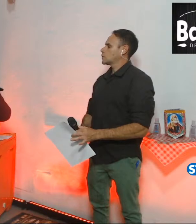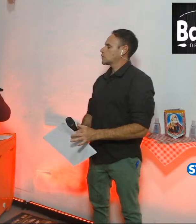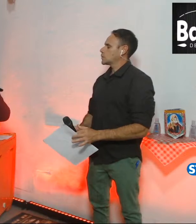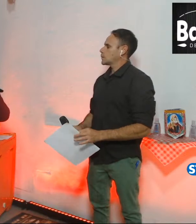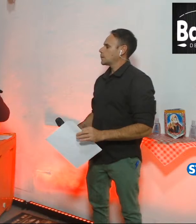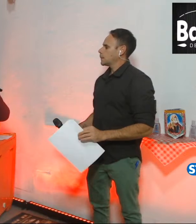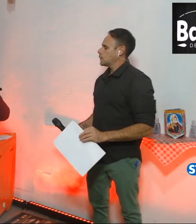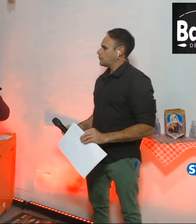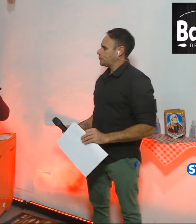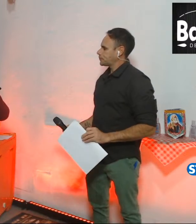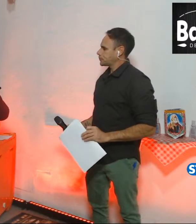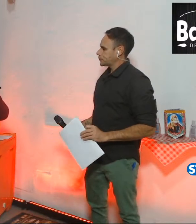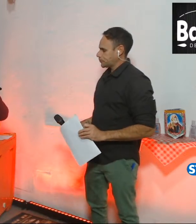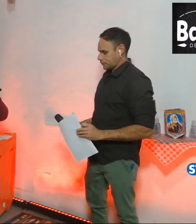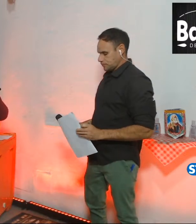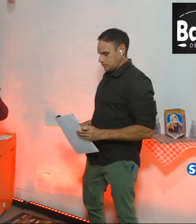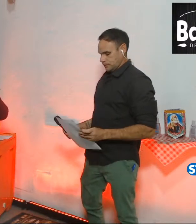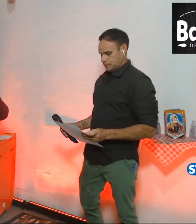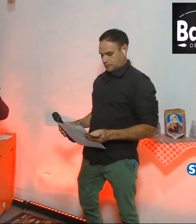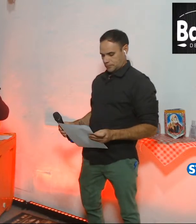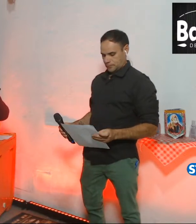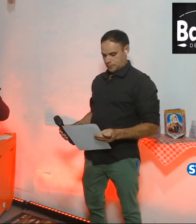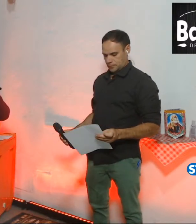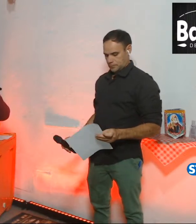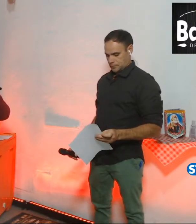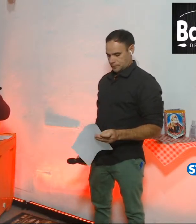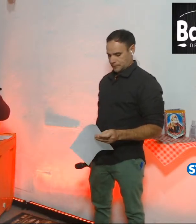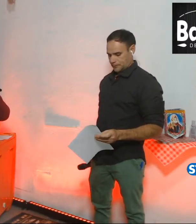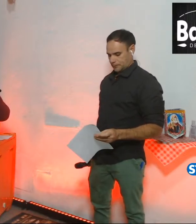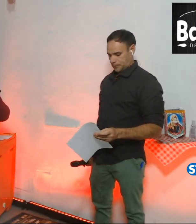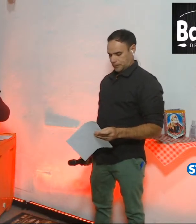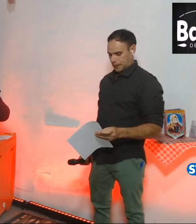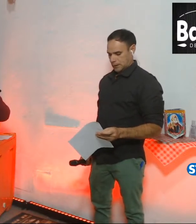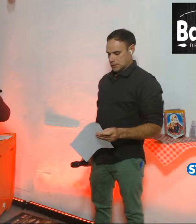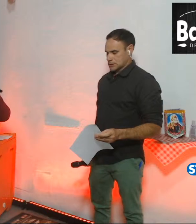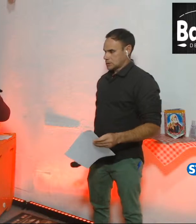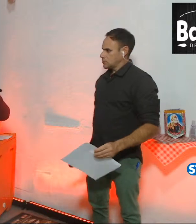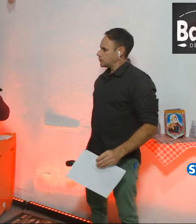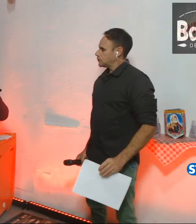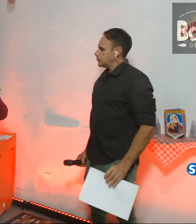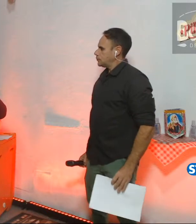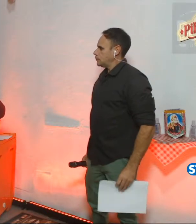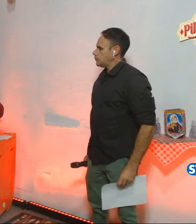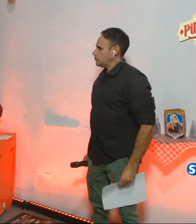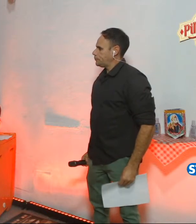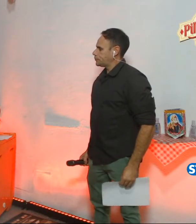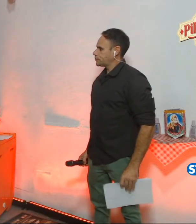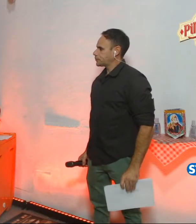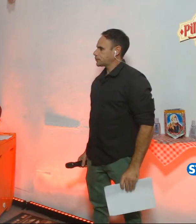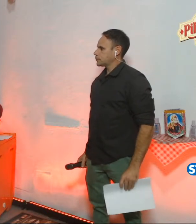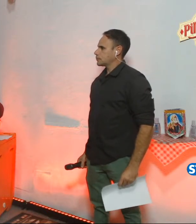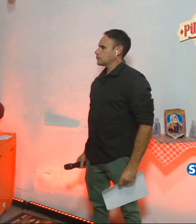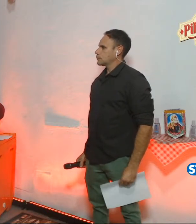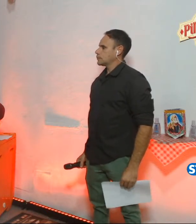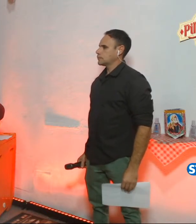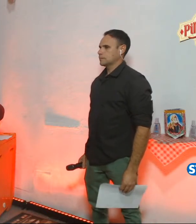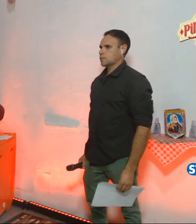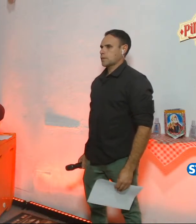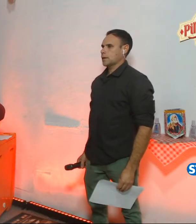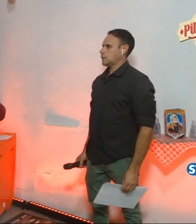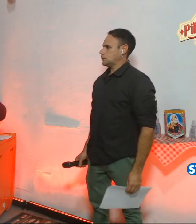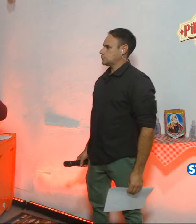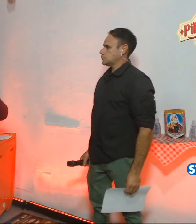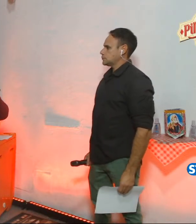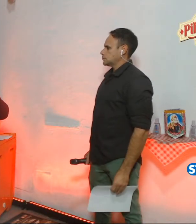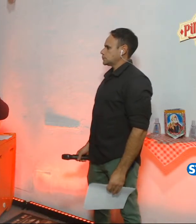essa proximidade família-escola, no ensino fundamental, está sendo passada as disciplinas para que o aluno perca o